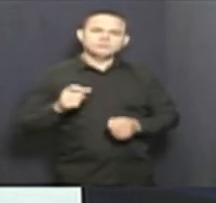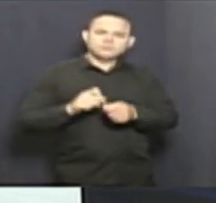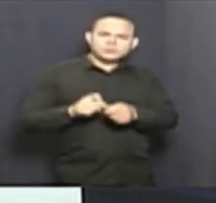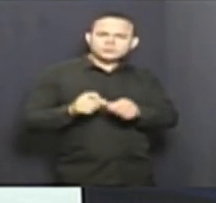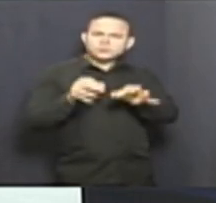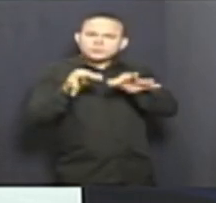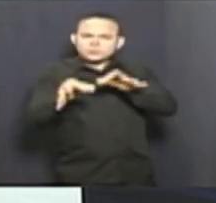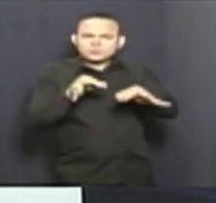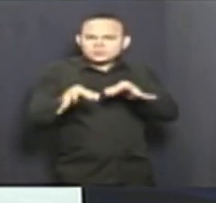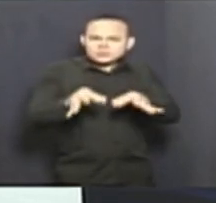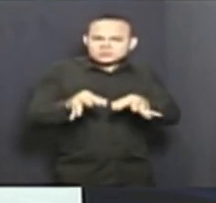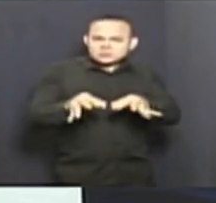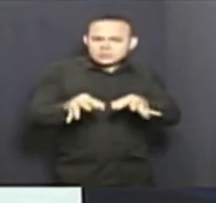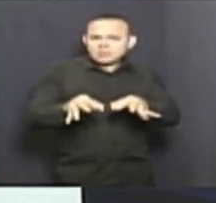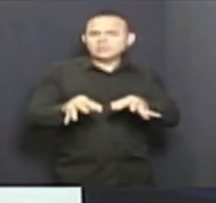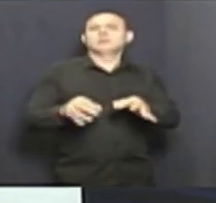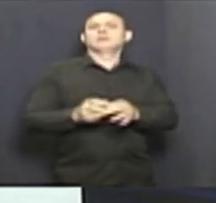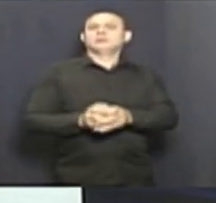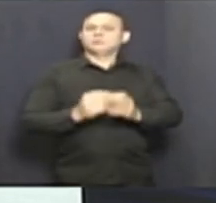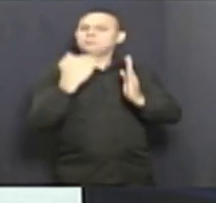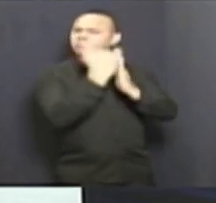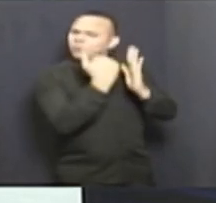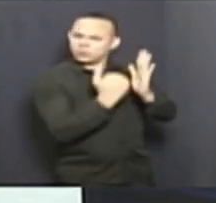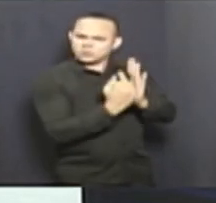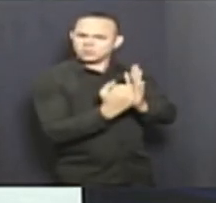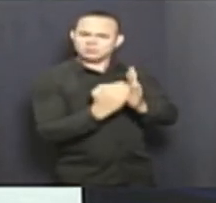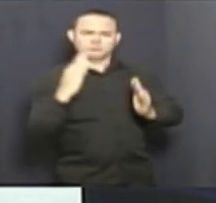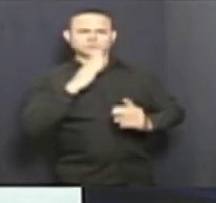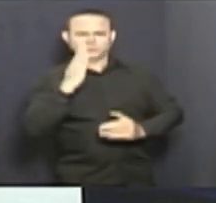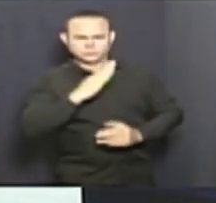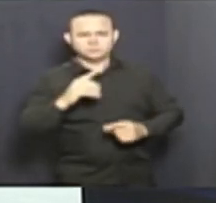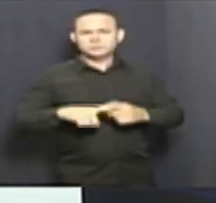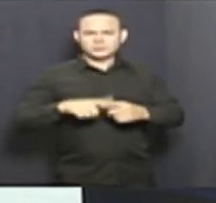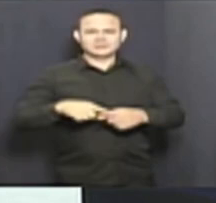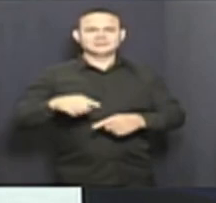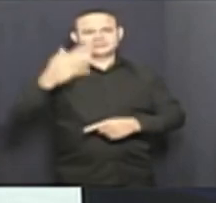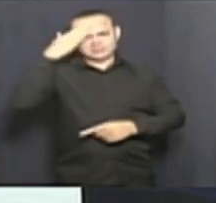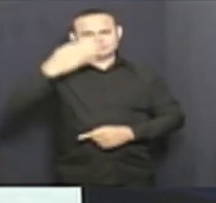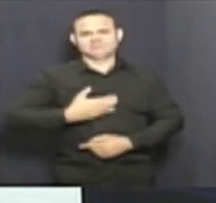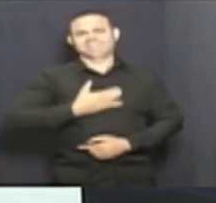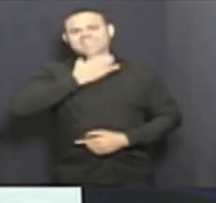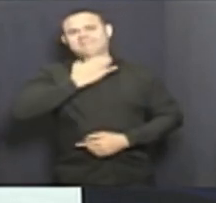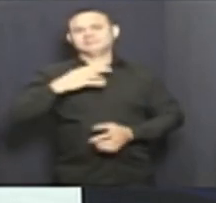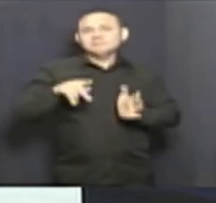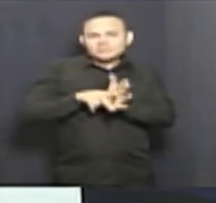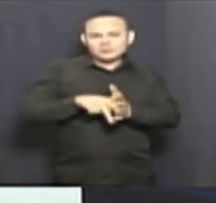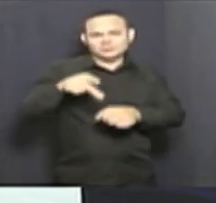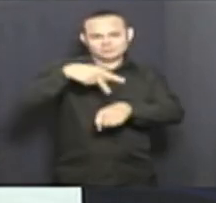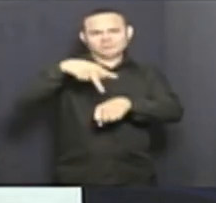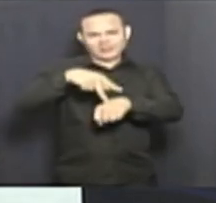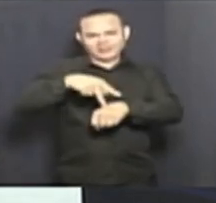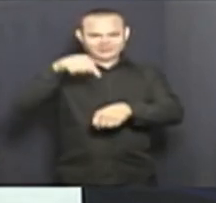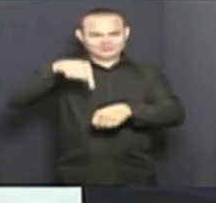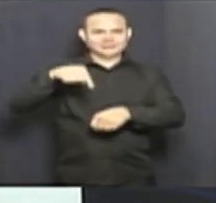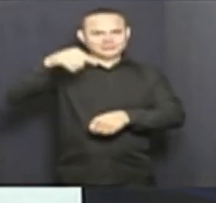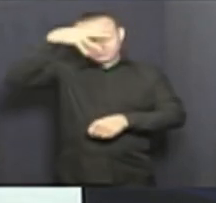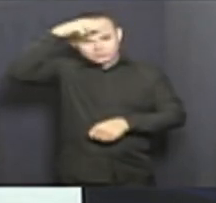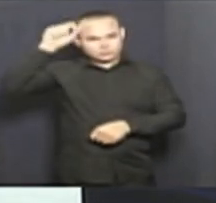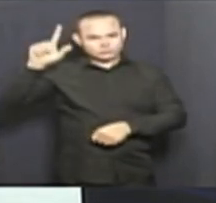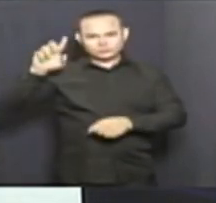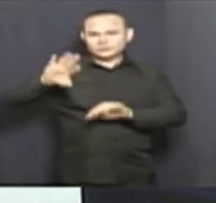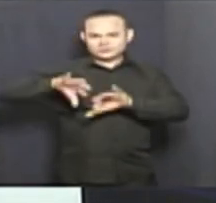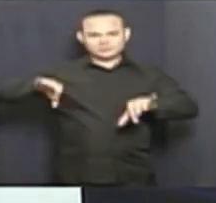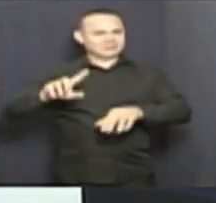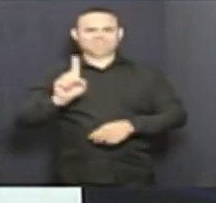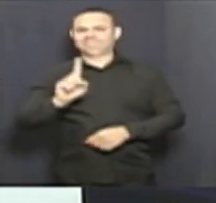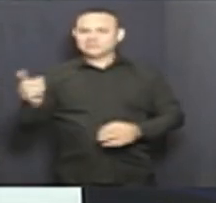programas emergenciais até porque essa crise que atravessa o nosso país o nosso estado de mato grosso não é diferente são mais de